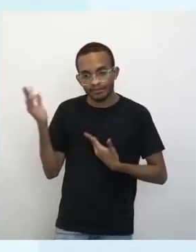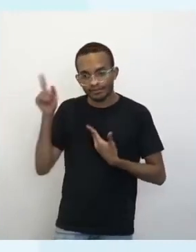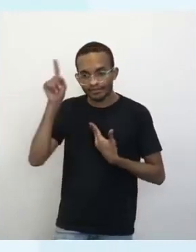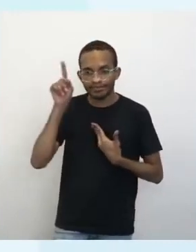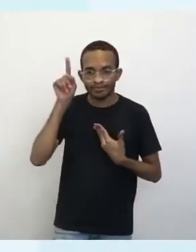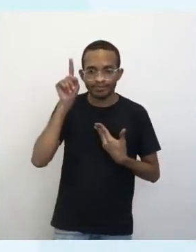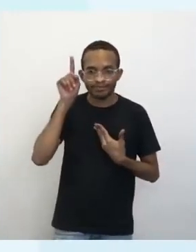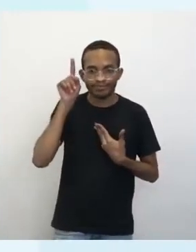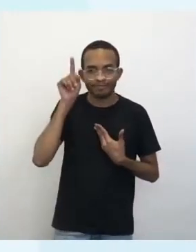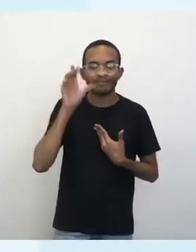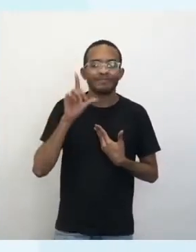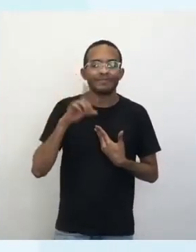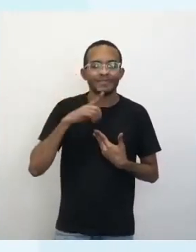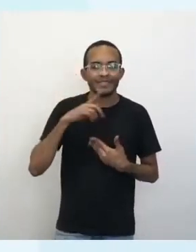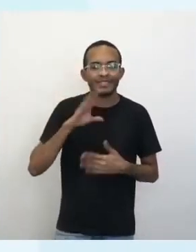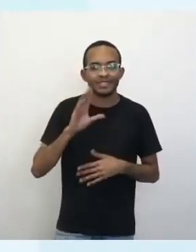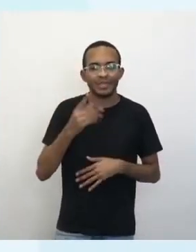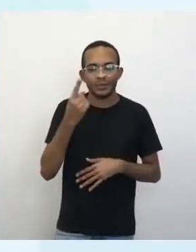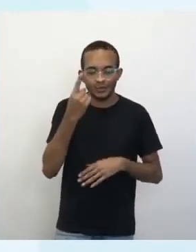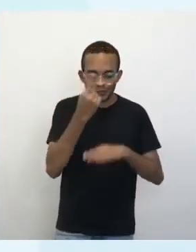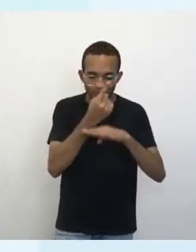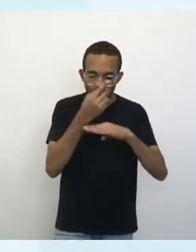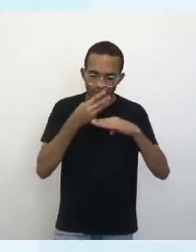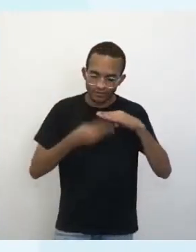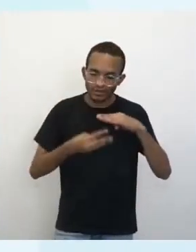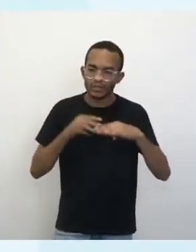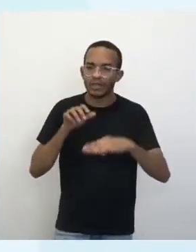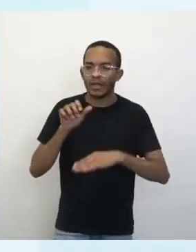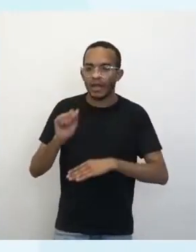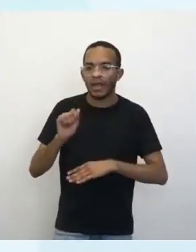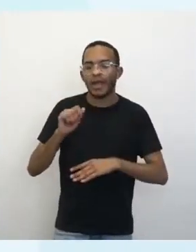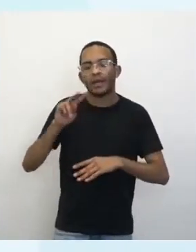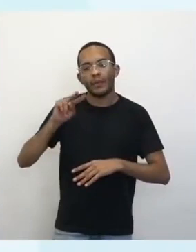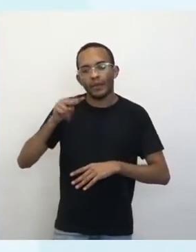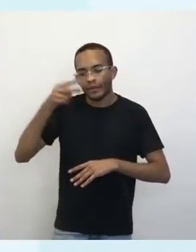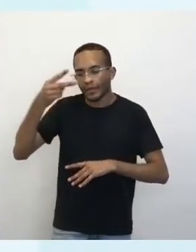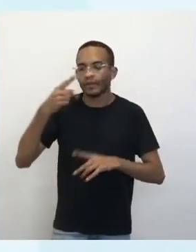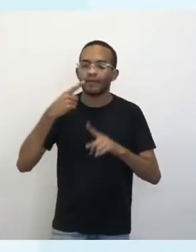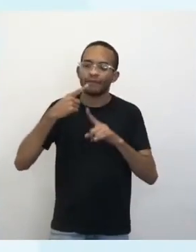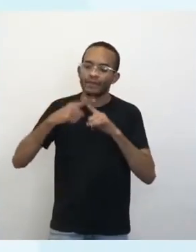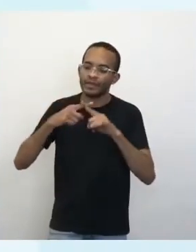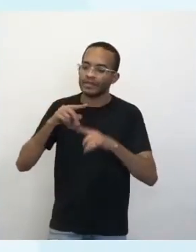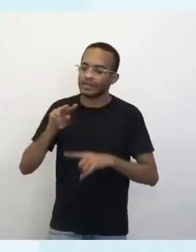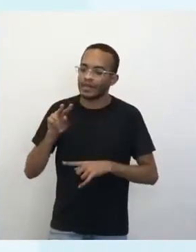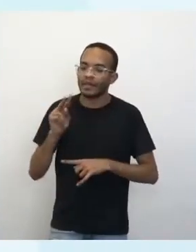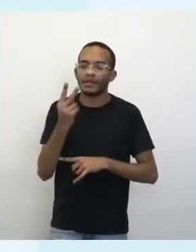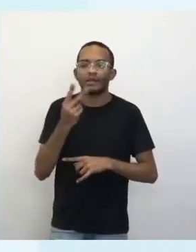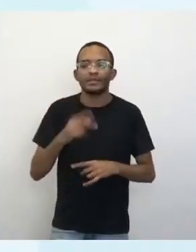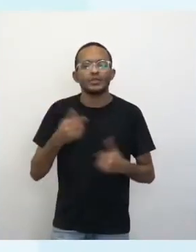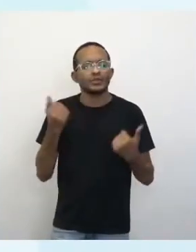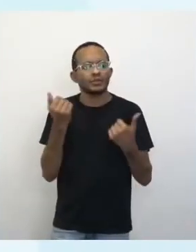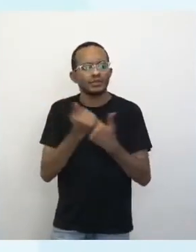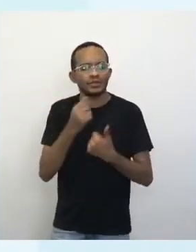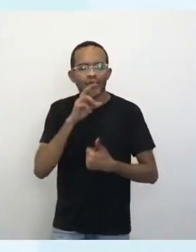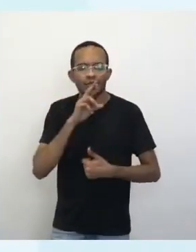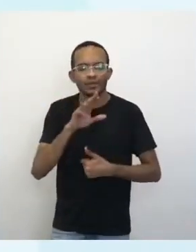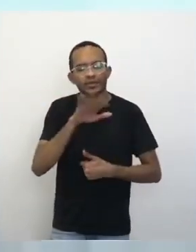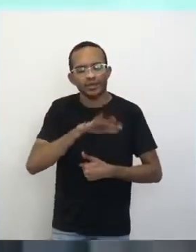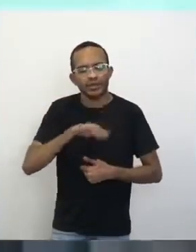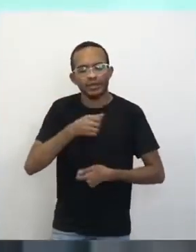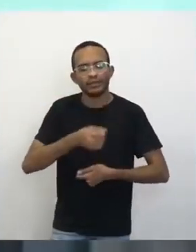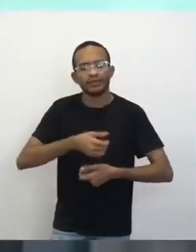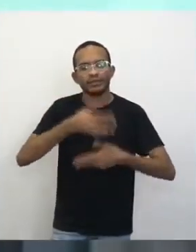o volume da pirâmide, 1/3 vezes A ao quadrado vezes H. Substitui e coloca para mim lá no